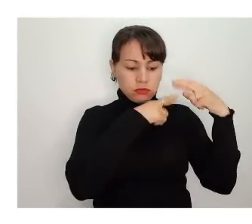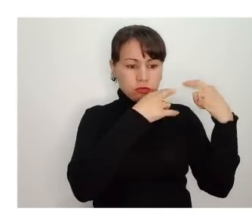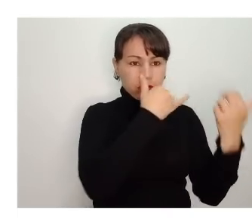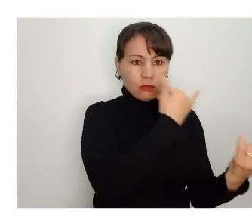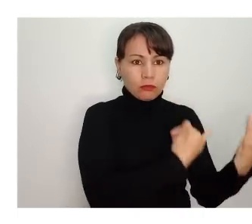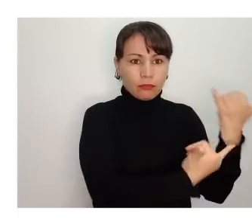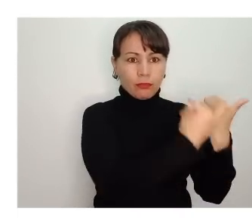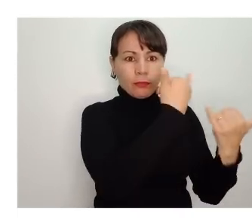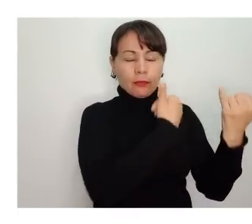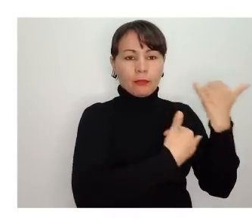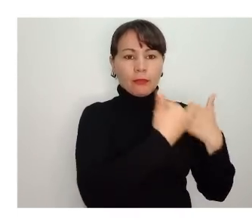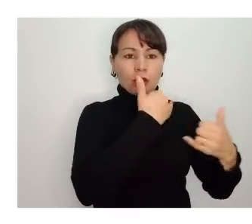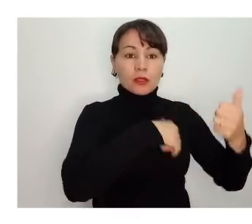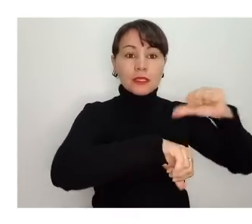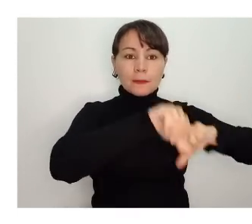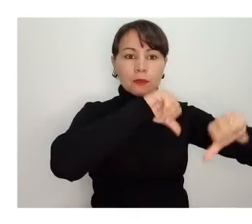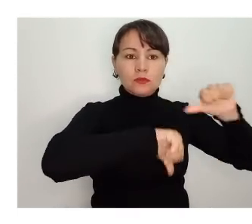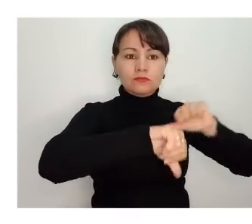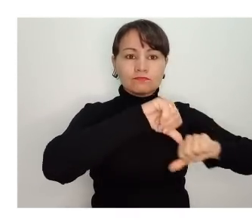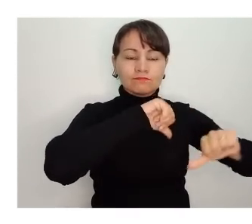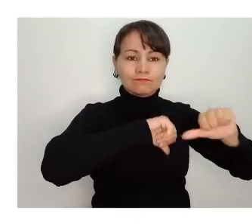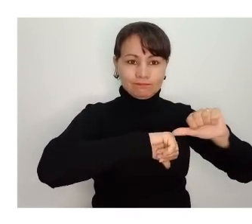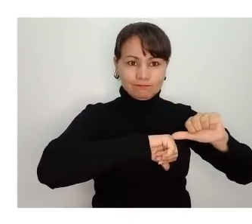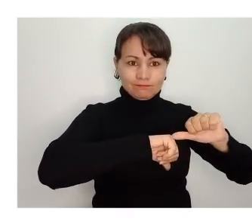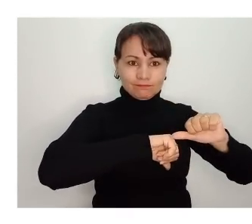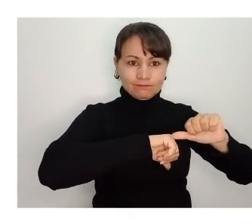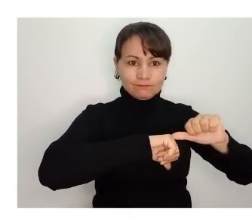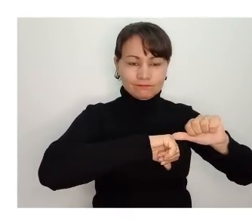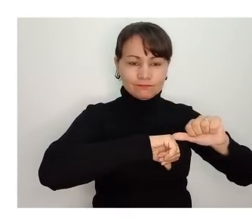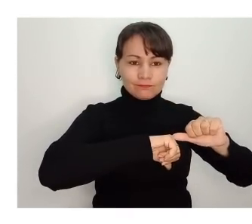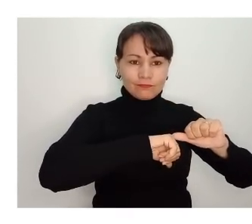neurotransmissores químicos, como, por exemplo,